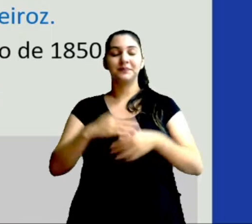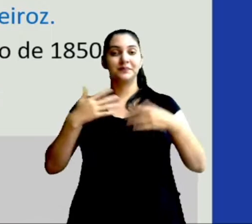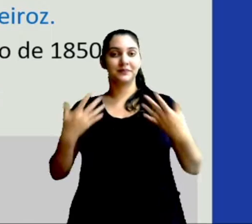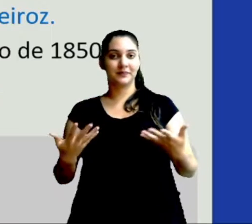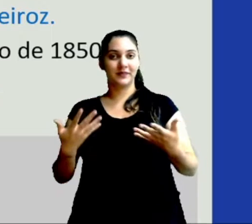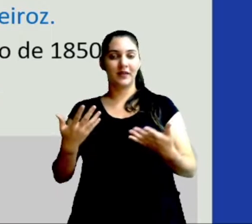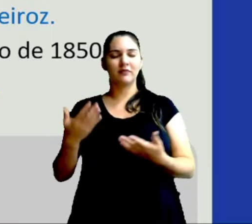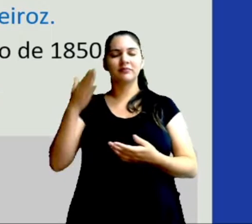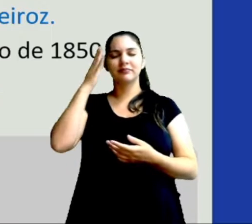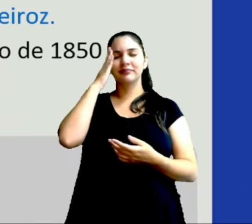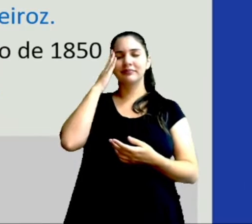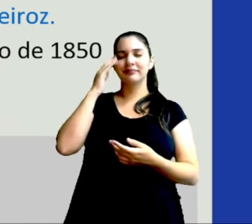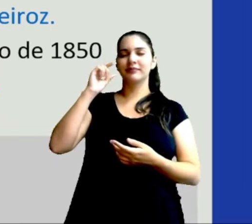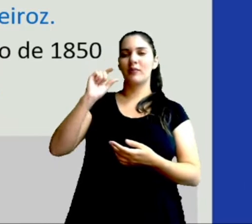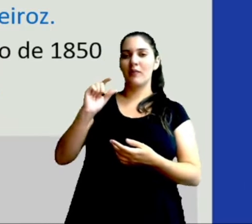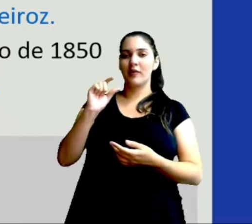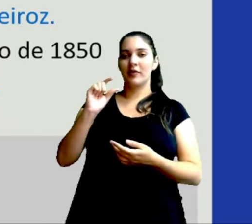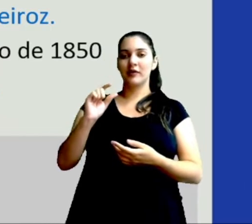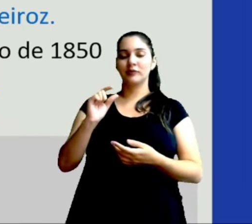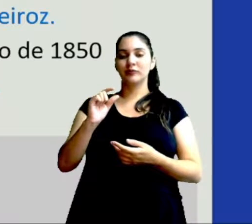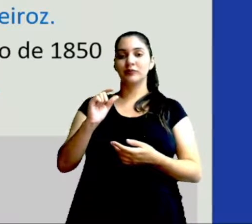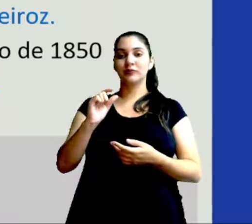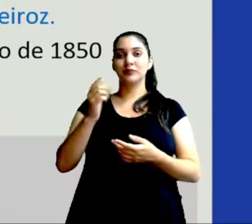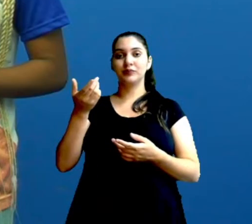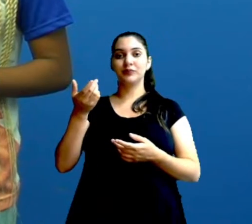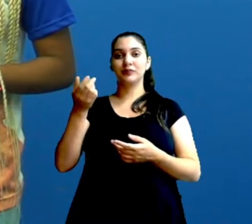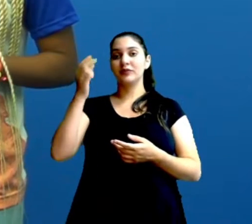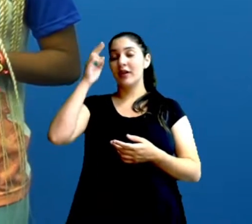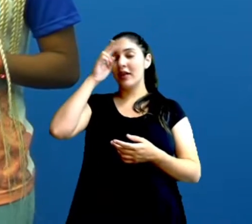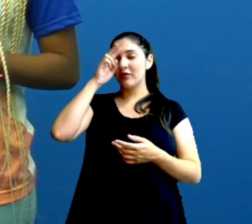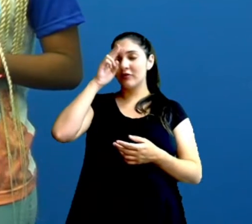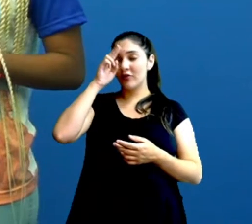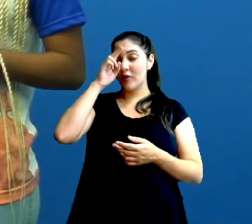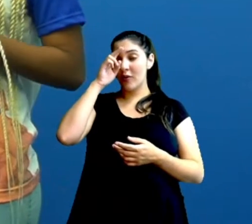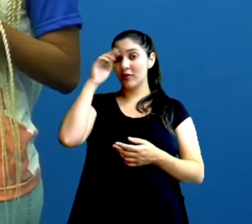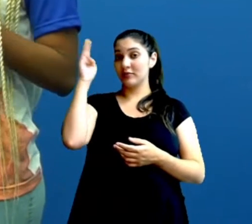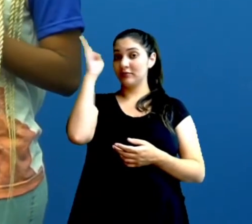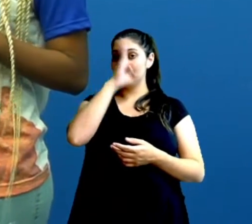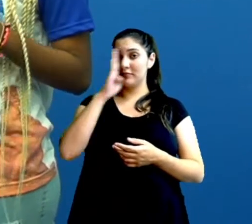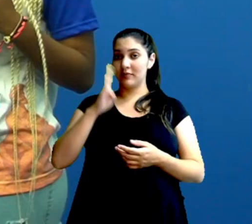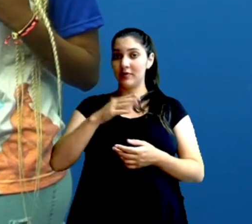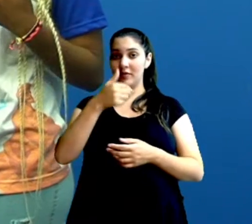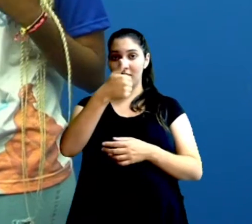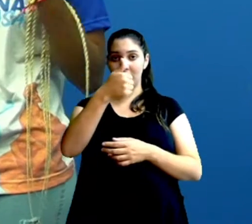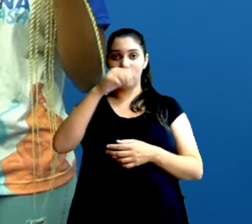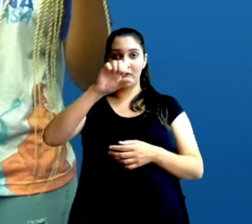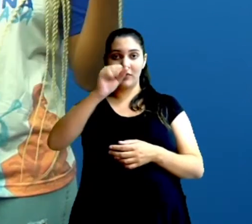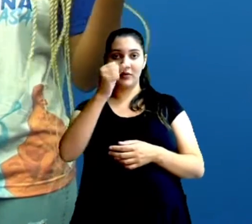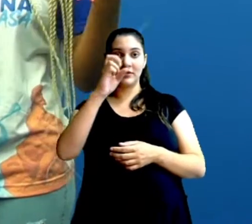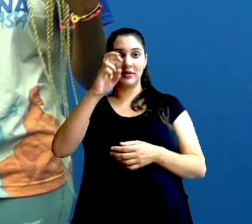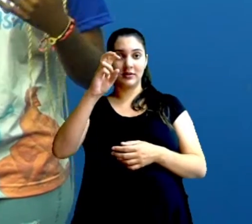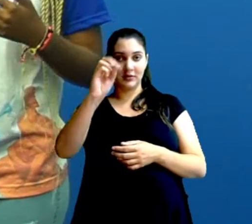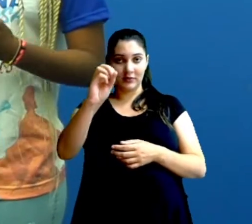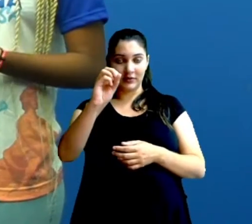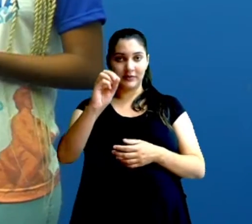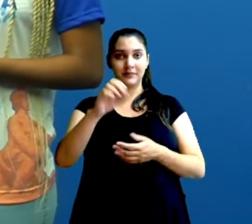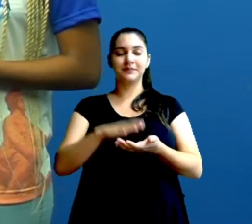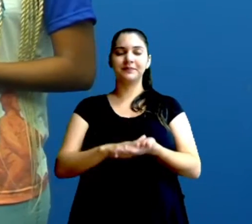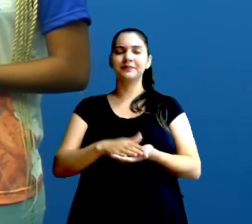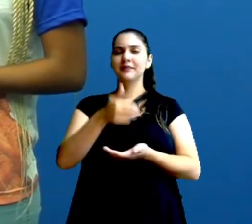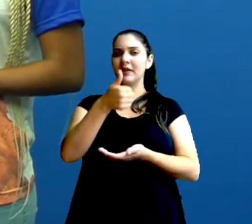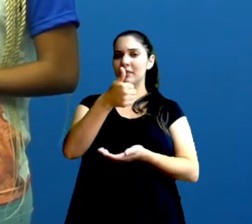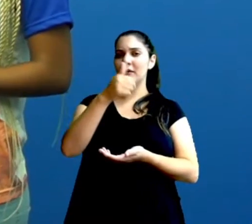Então, vamos entender um pouquinho do contexto histórico do Brasil em 1850.